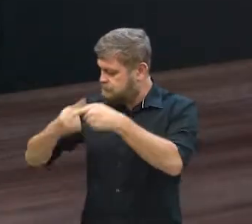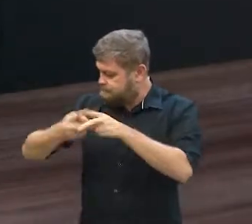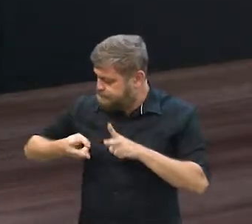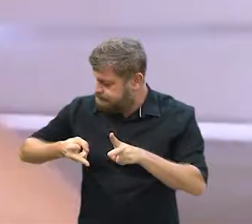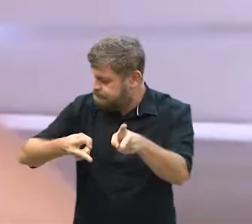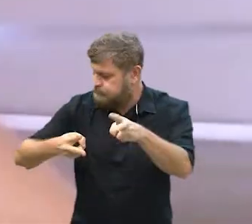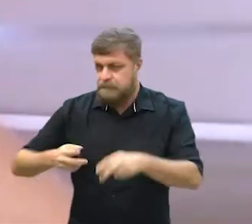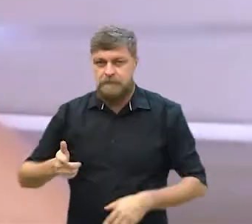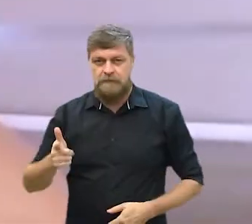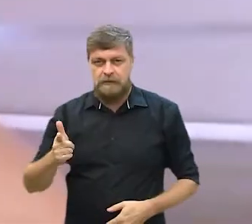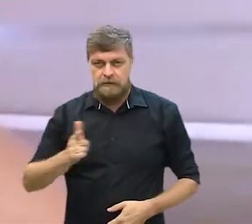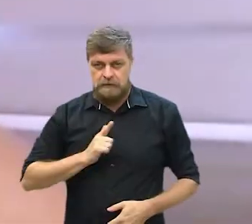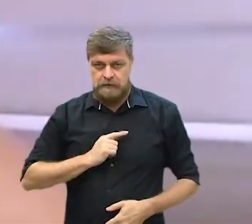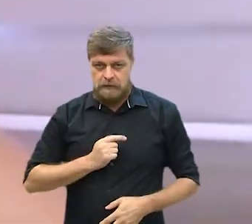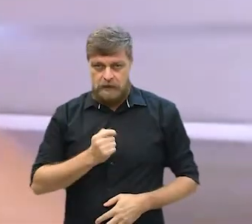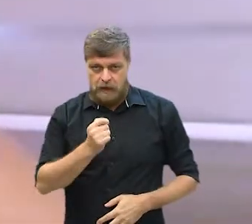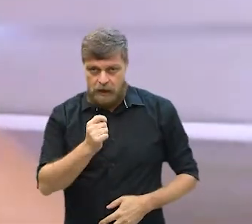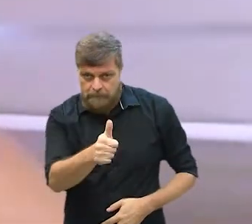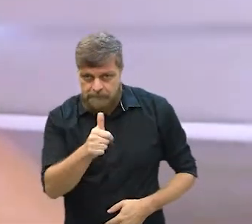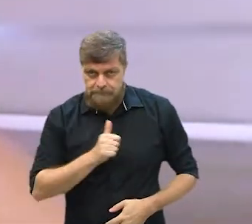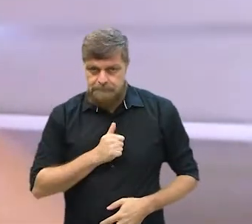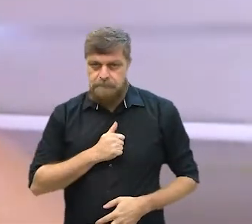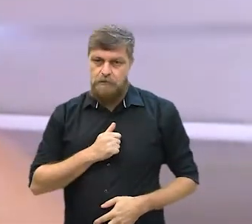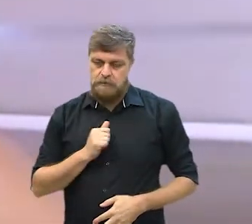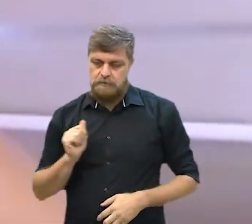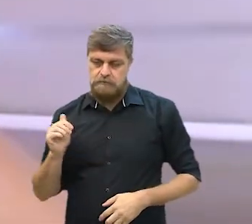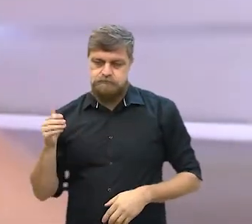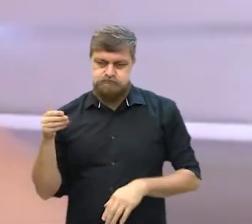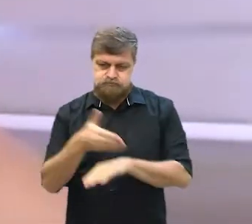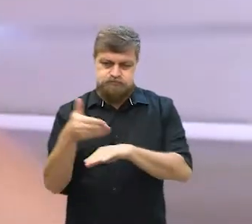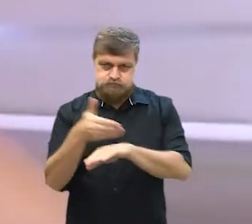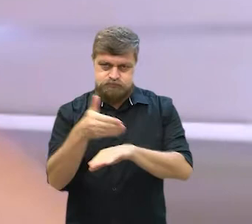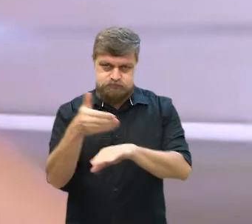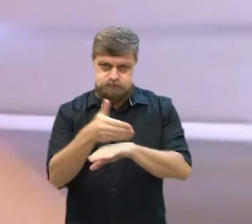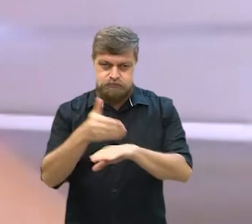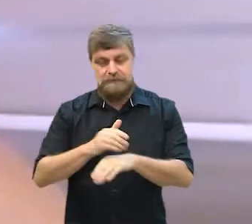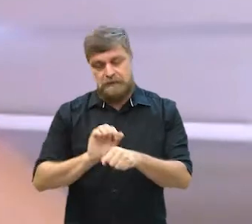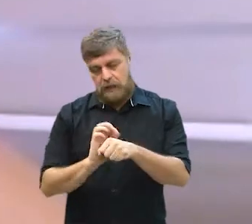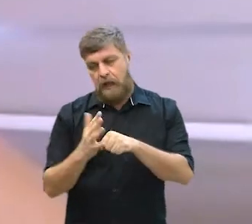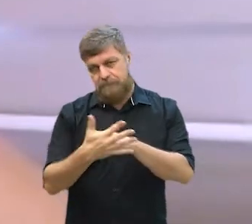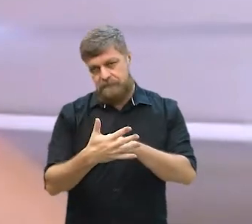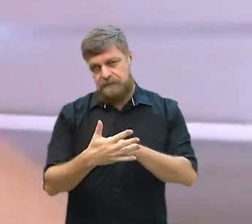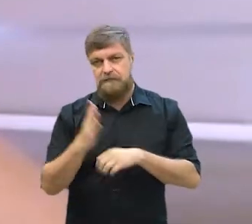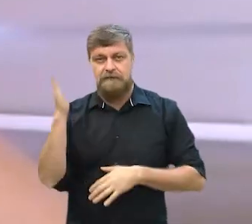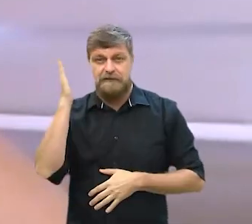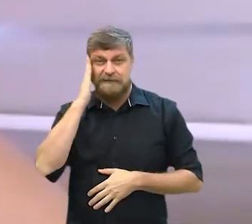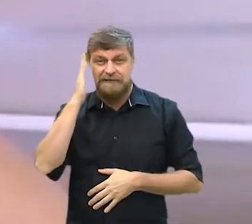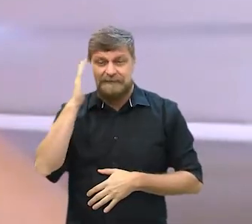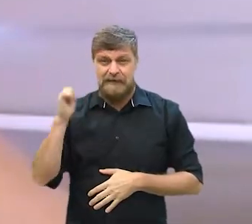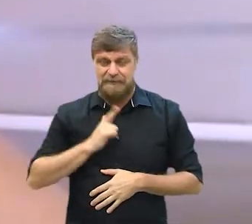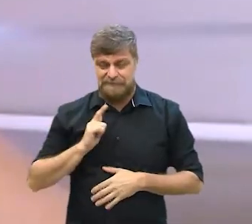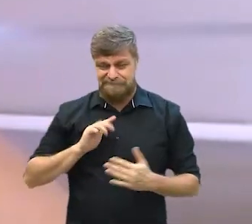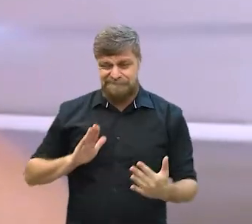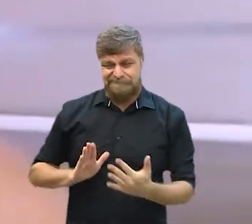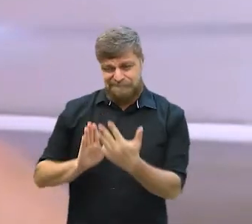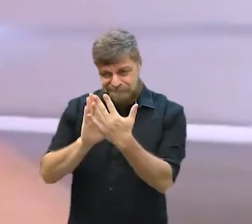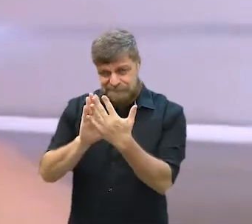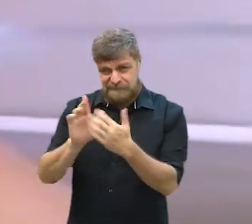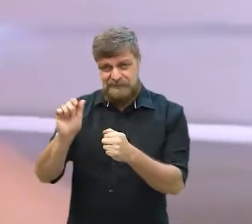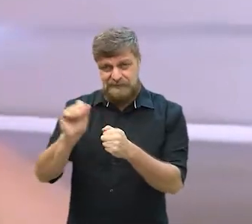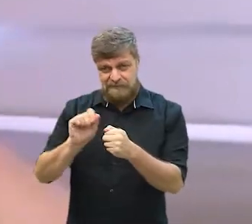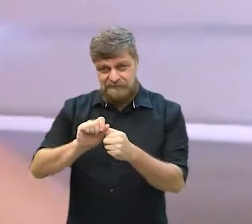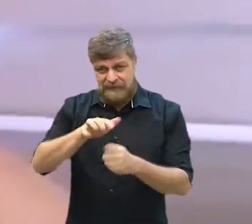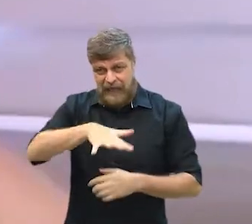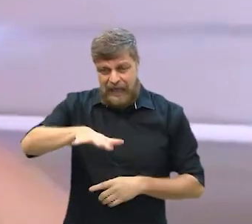sucesso continua? Bom, nós temos menos movimento do que o esperado. É claro que a pandemia, ela